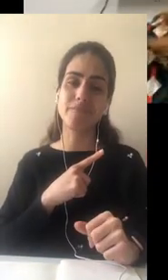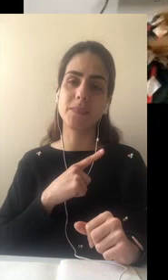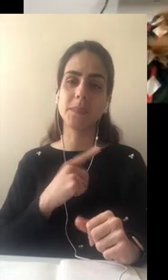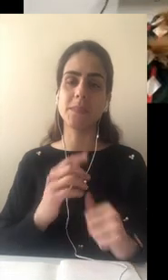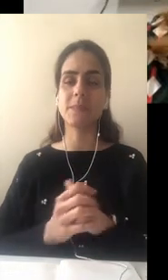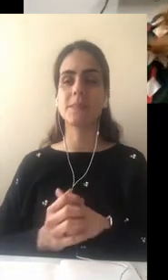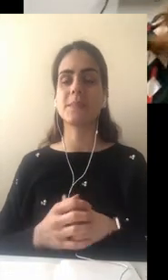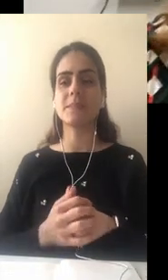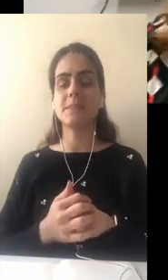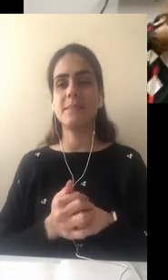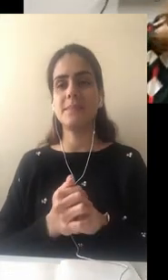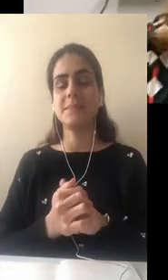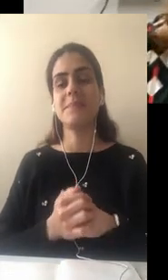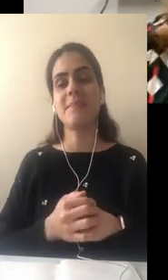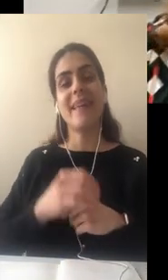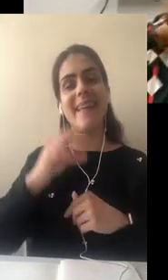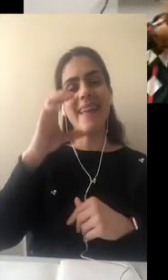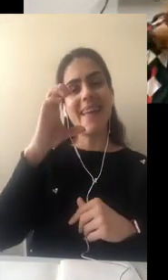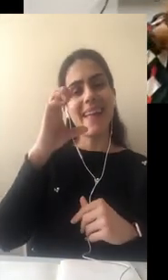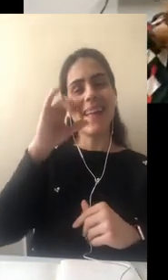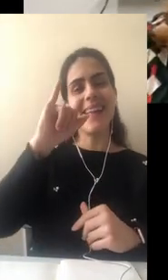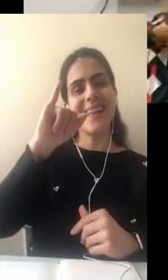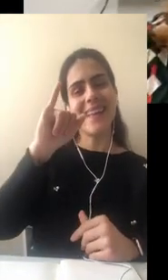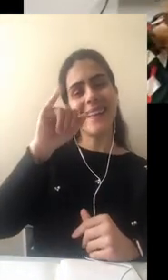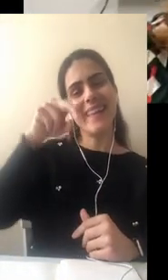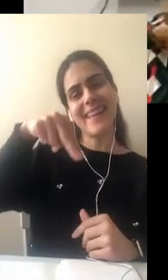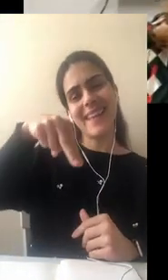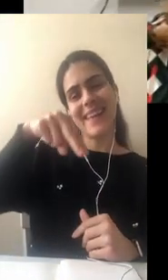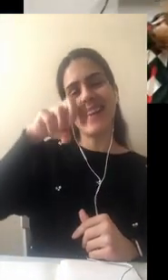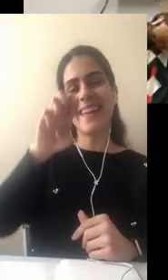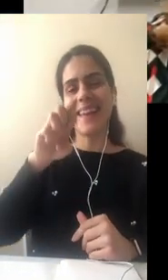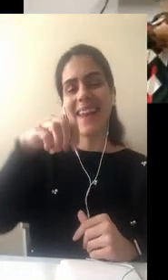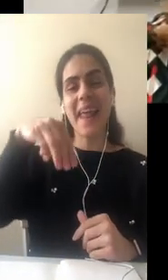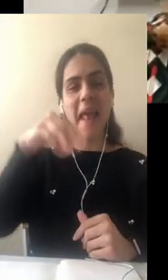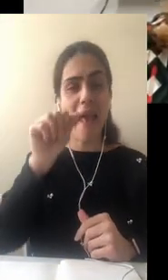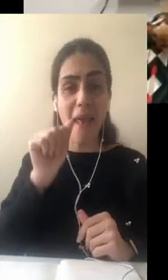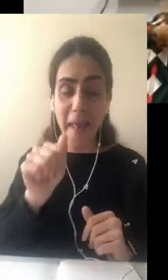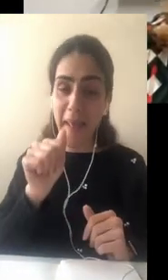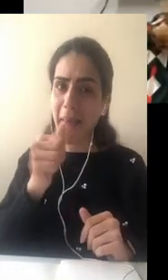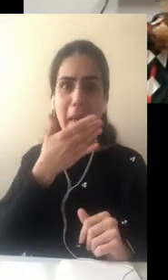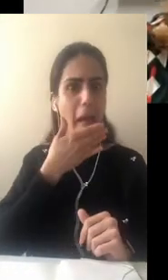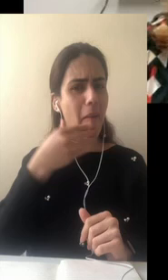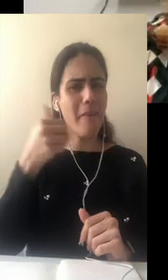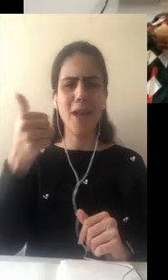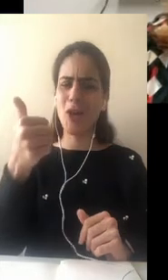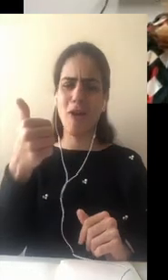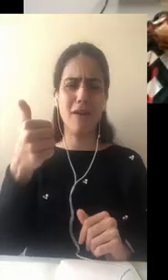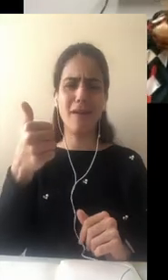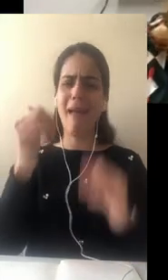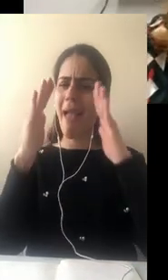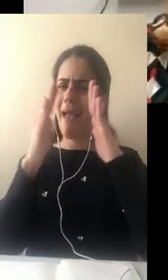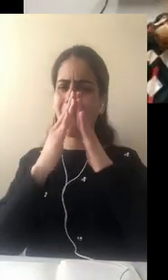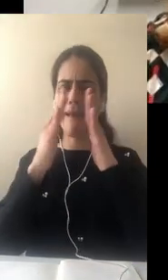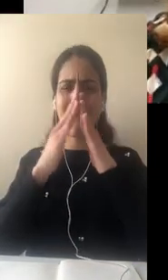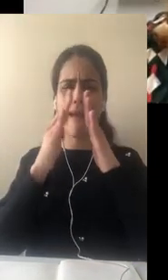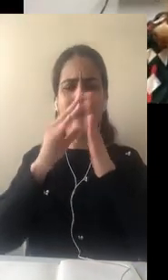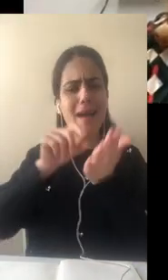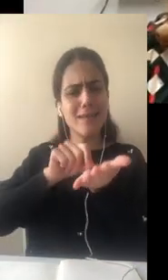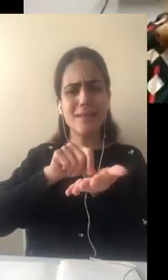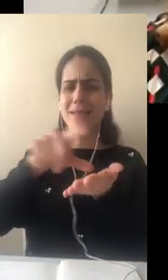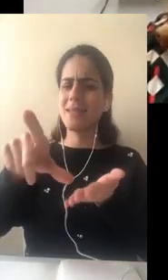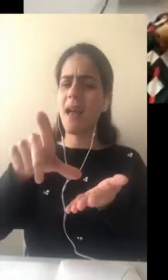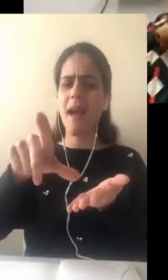Então, eu acho que o cinema, de fato, é a melhor estratégia. Mas vai dar uma volta, vai para um